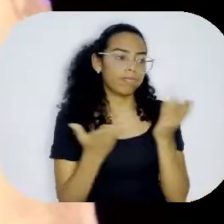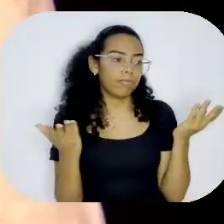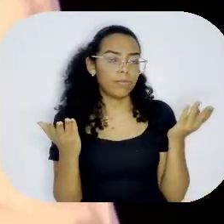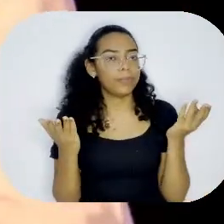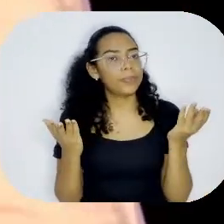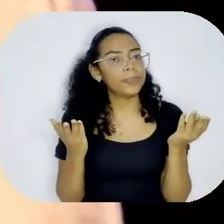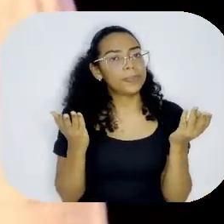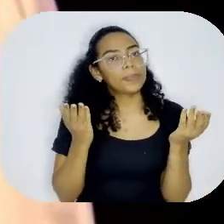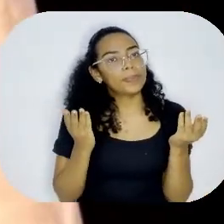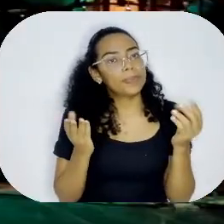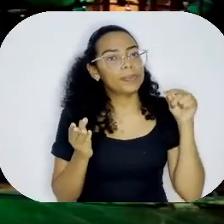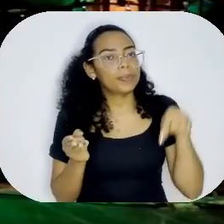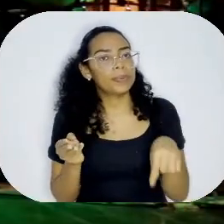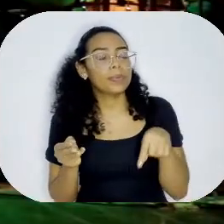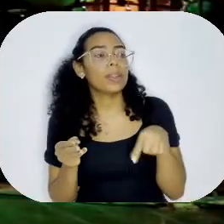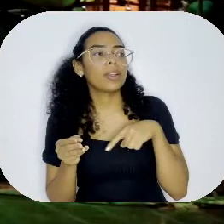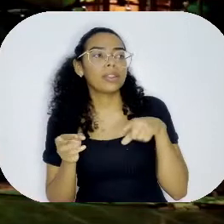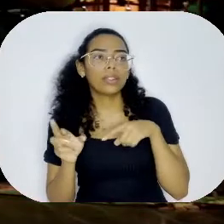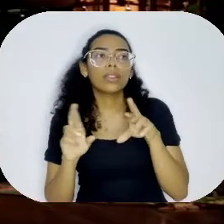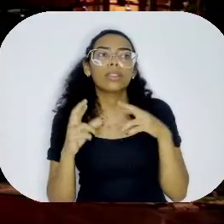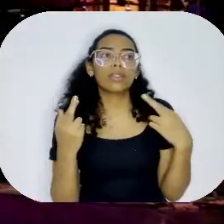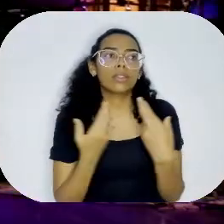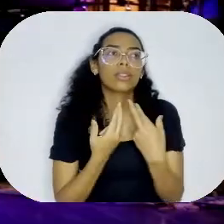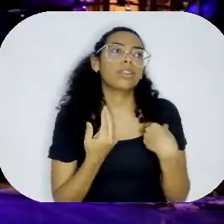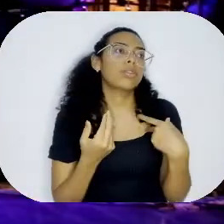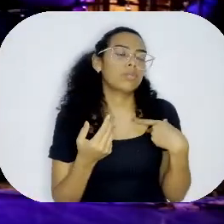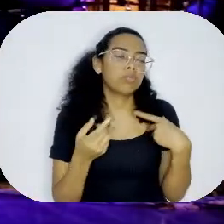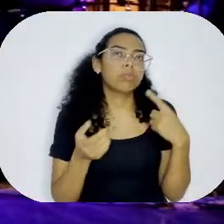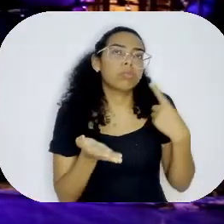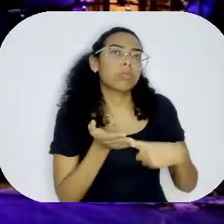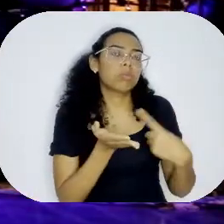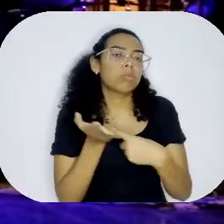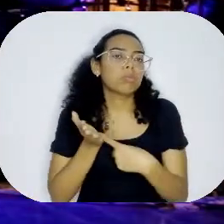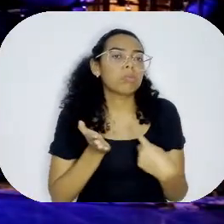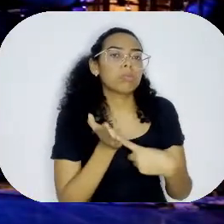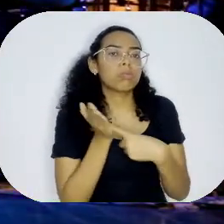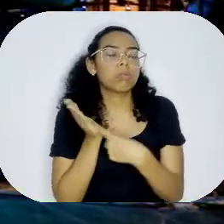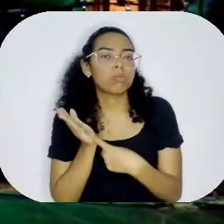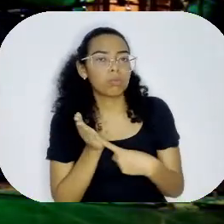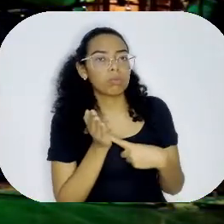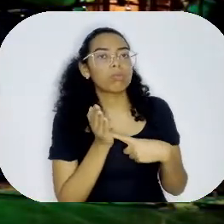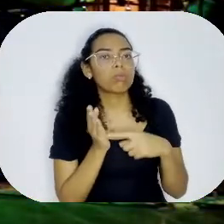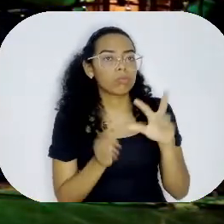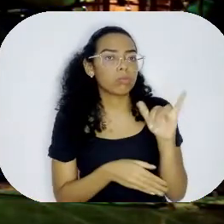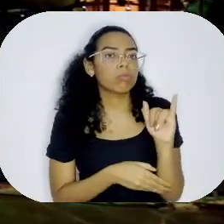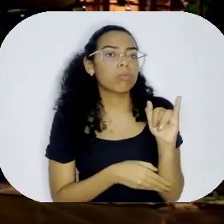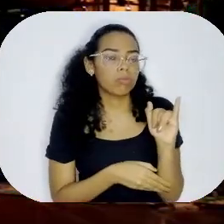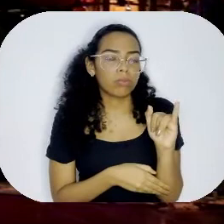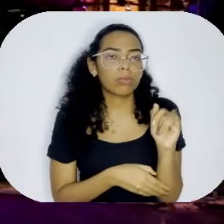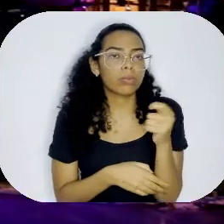verdadeiramente te amam, e enquanto sem clemência faz qualquer um suar,